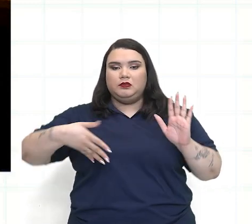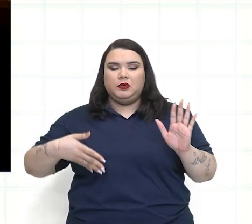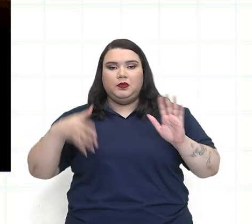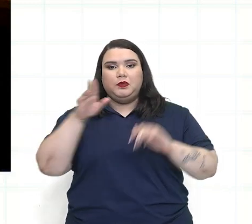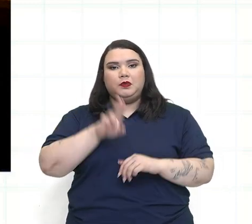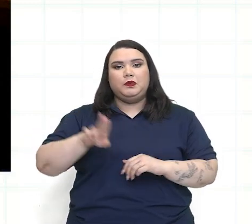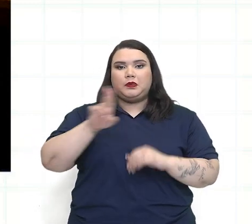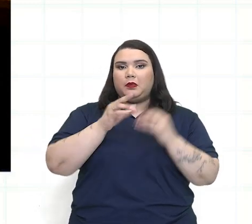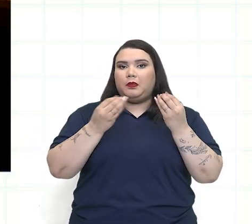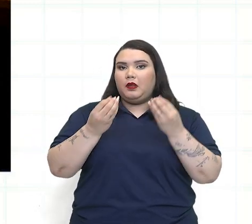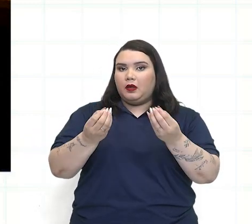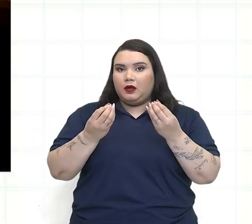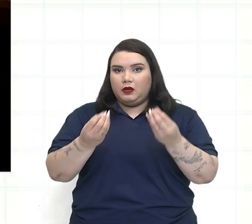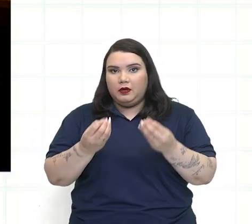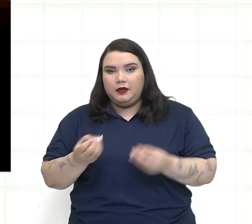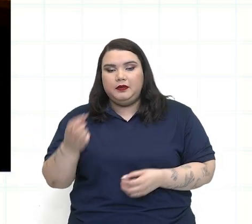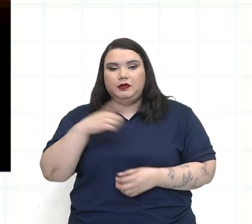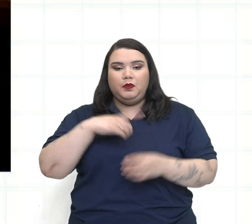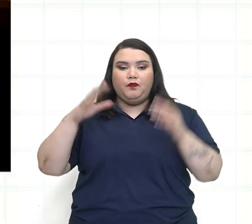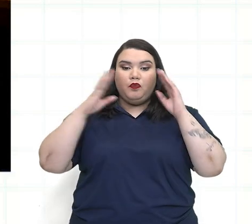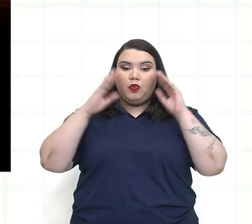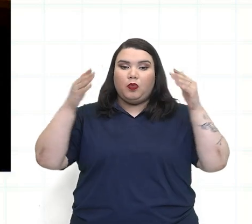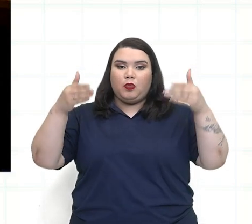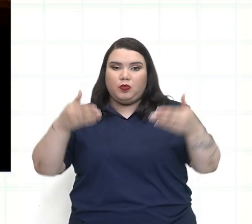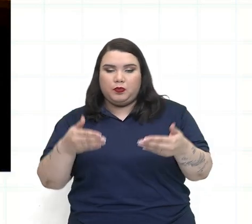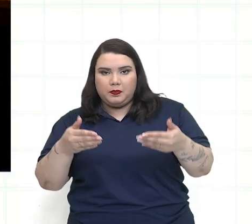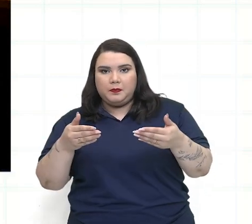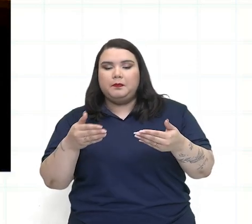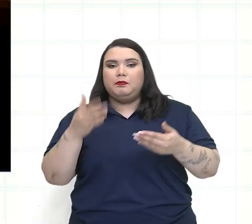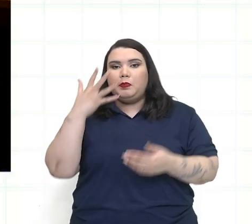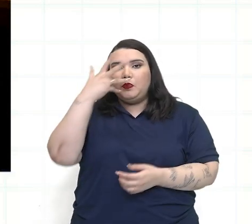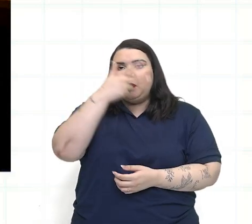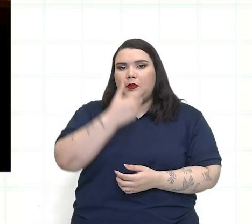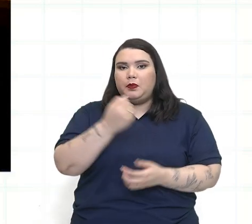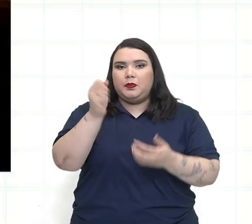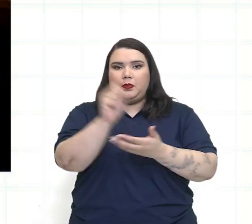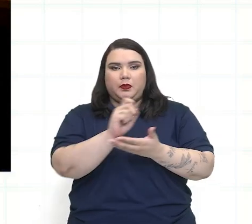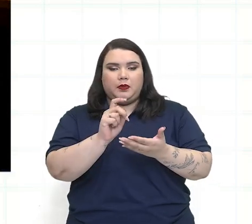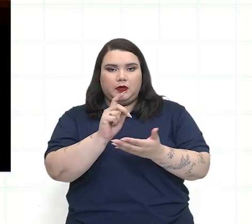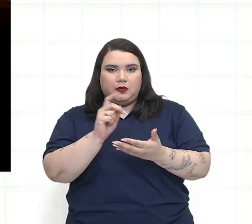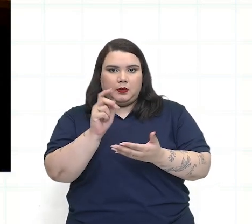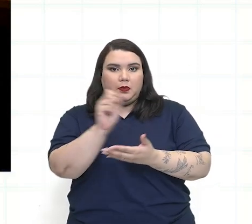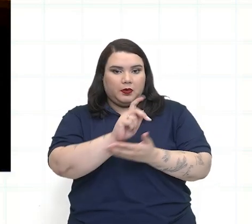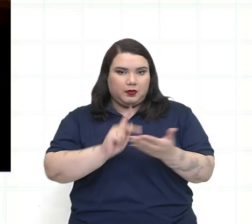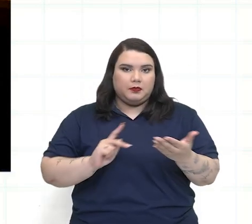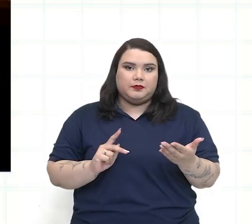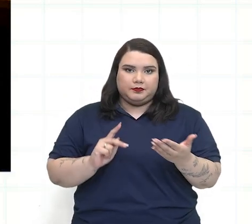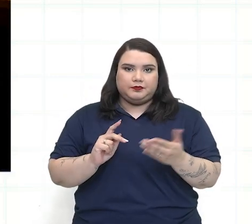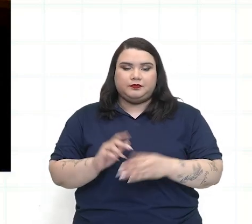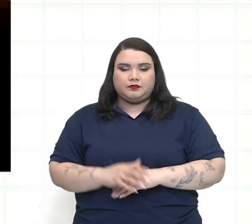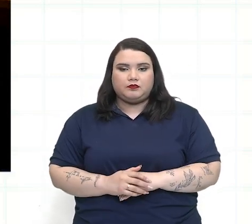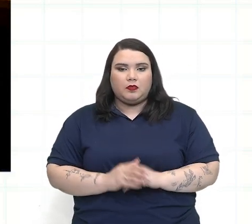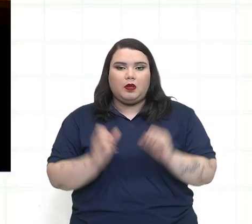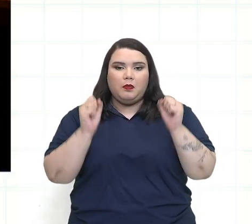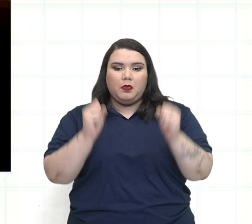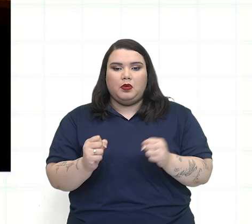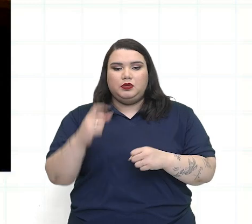é utilizada para dar mais ênfase e mais beleza ao poema. Dessa forma, pode haver uma